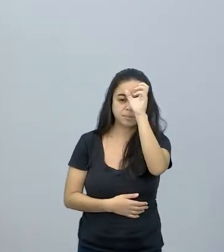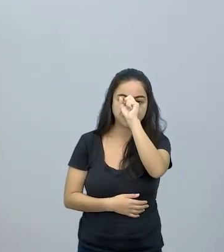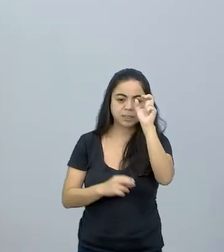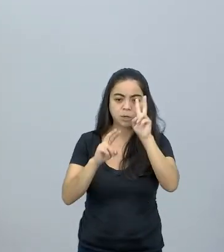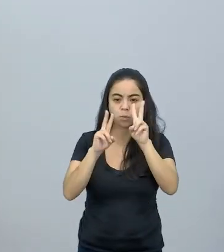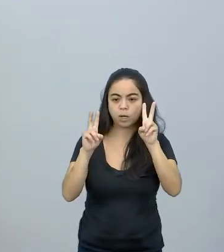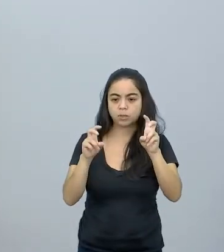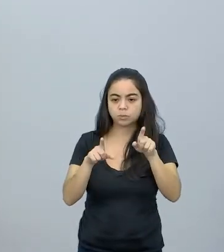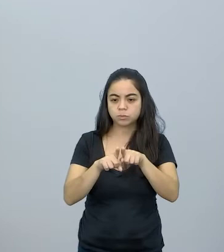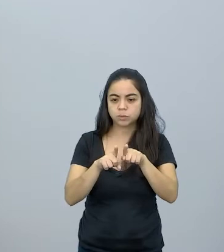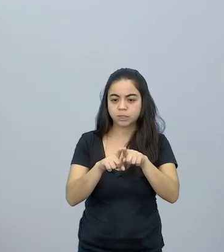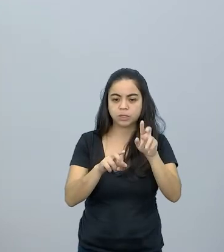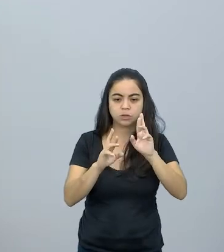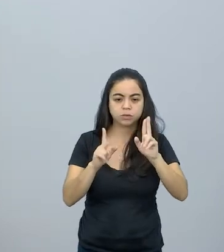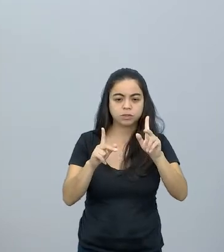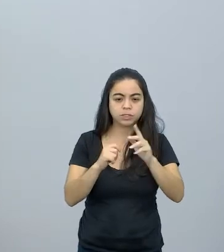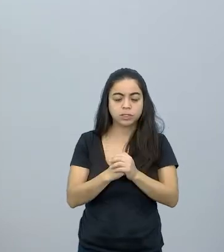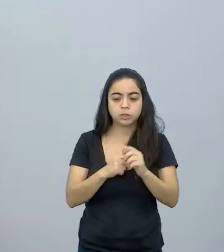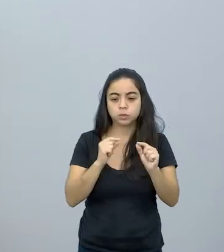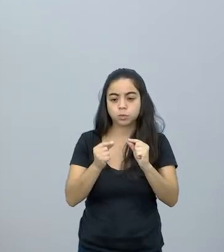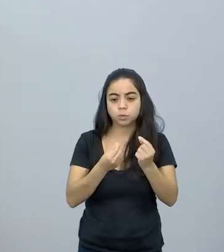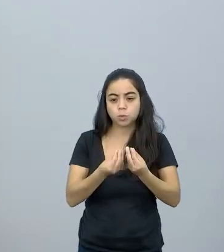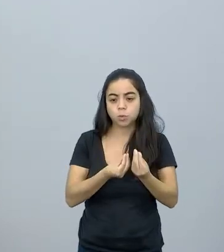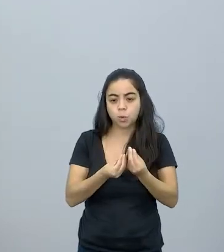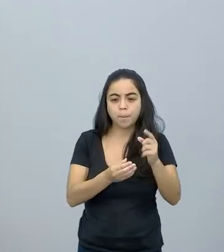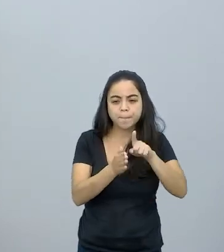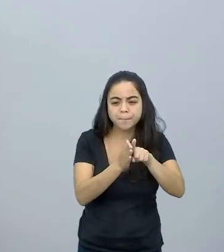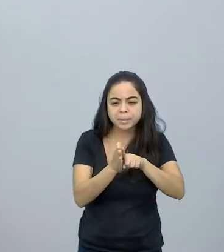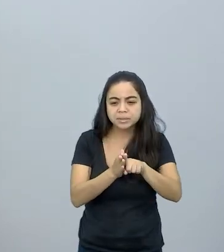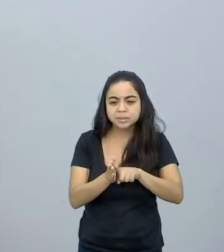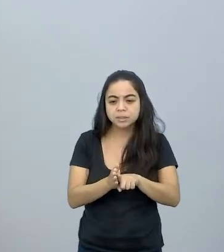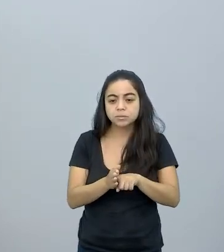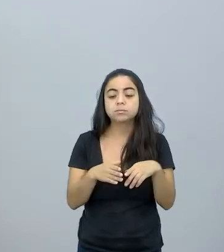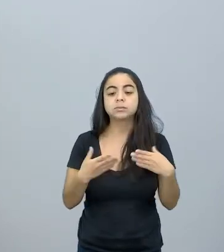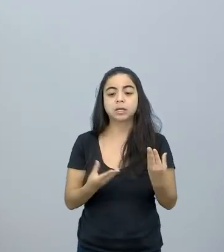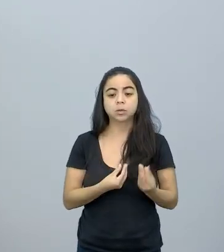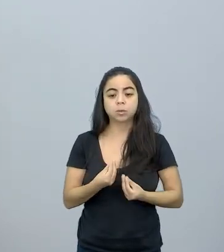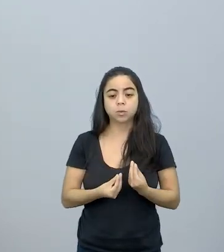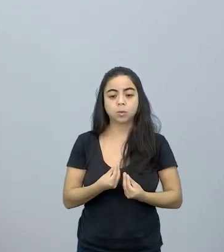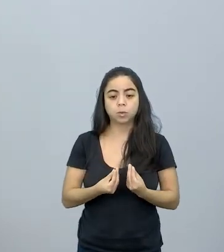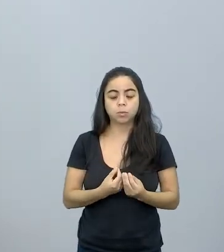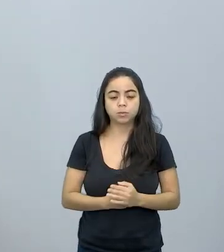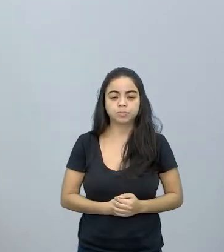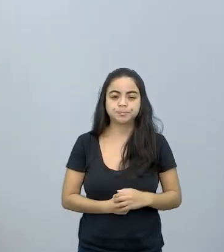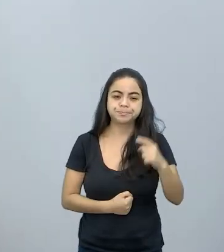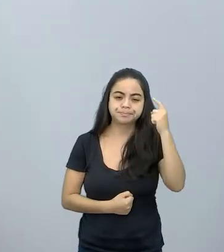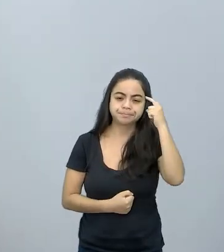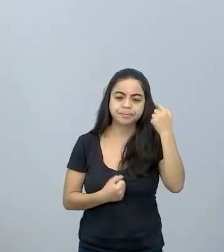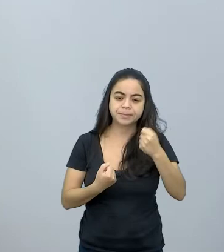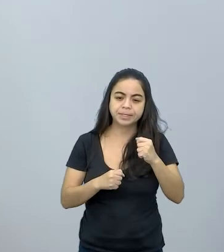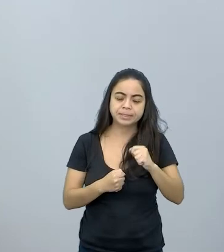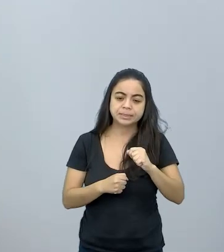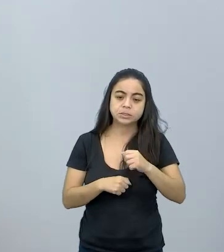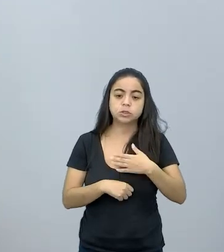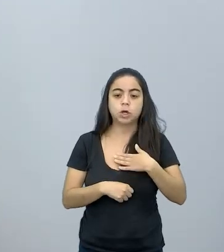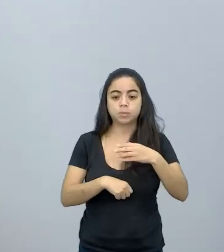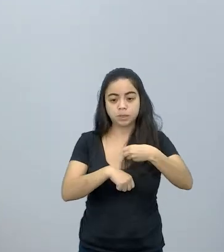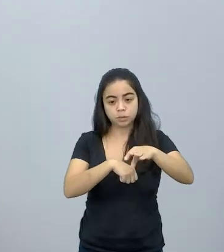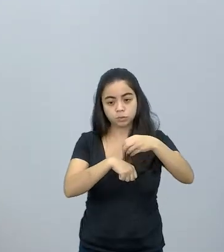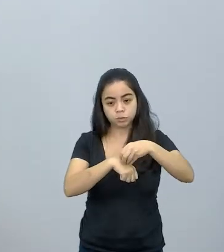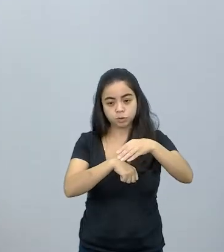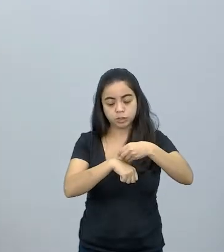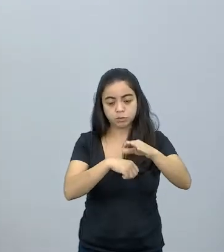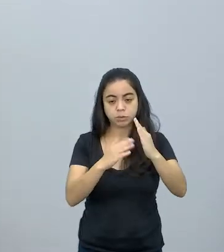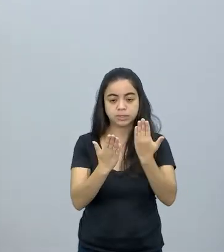assunto de uma outra forma, que é fazendo essa pesquisa. Como que a gente vai fazer? Vocês podem se basear em algumas sugestões que eu dei nessa